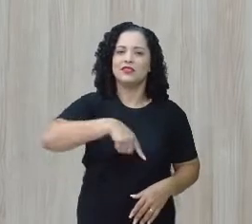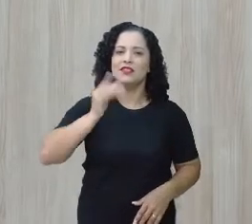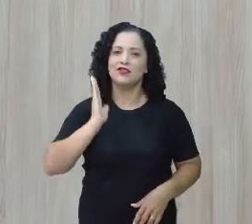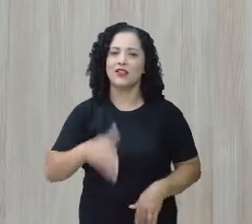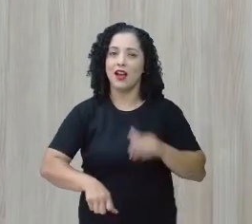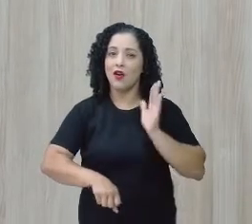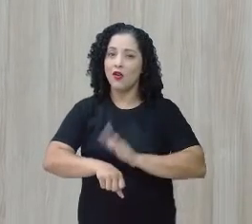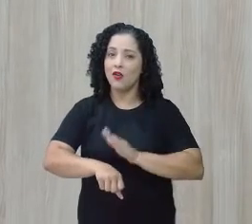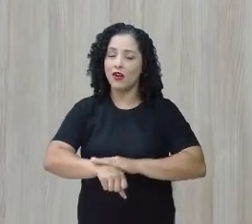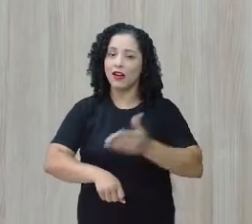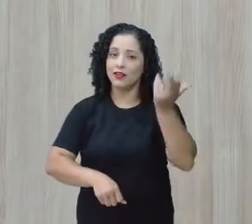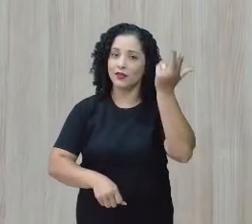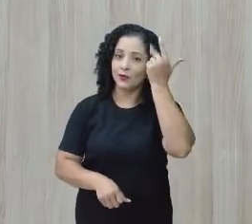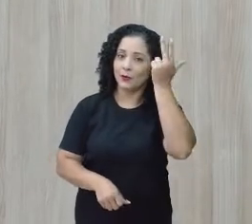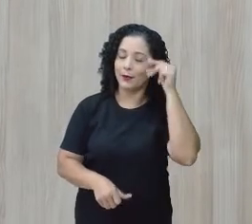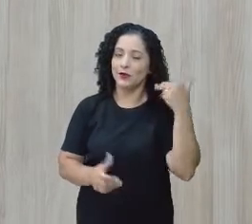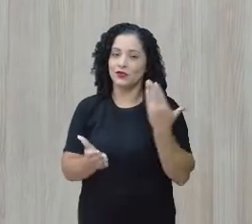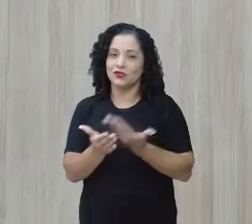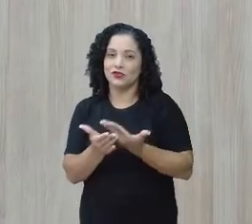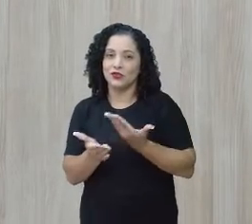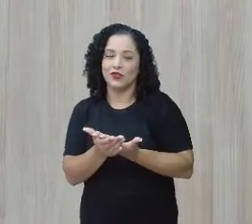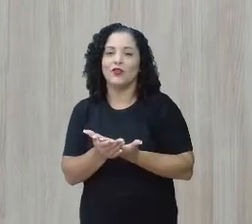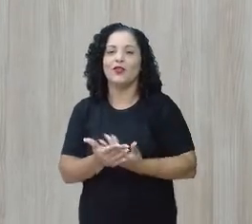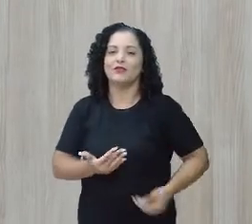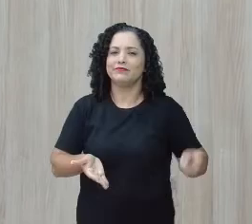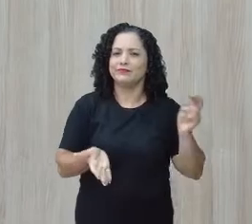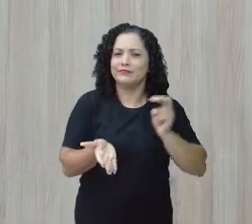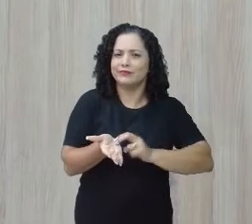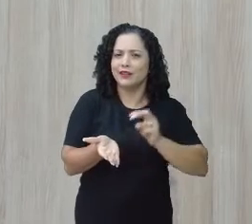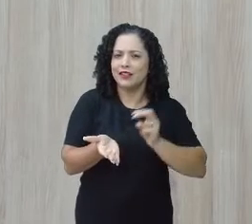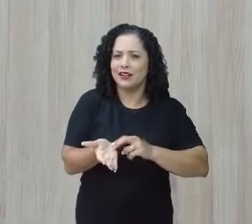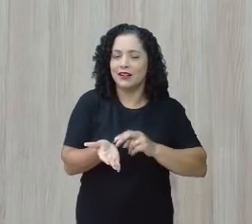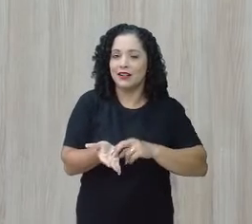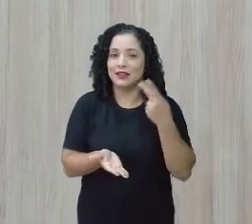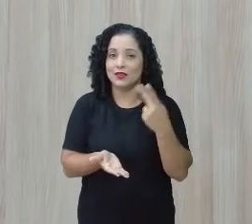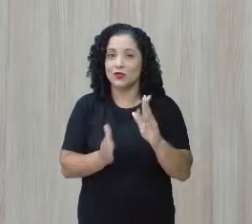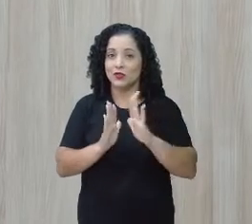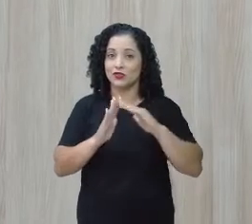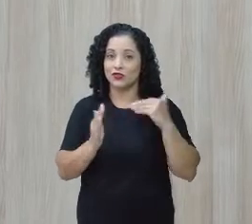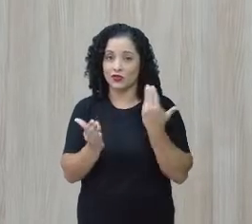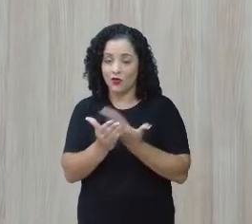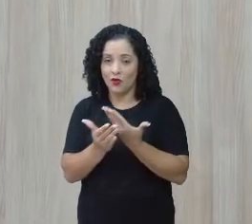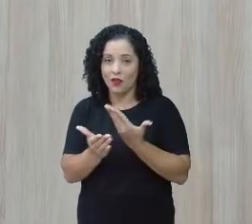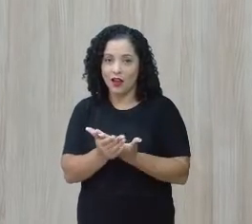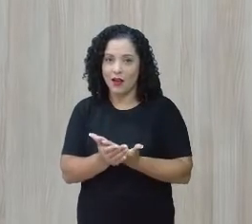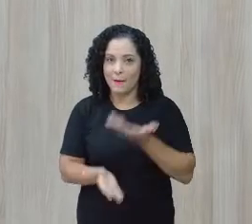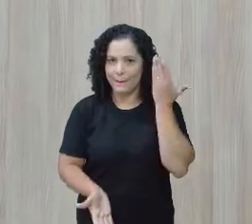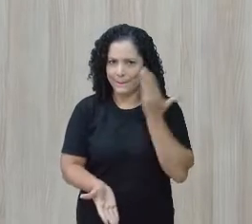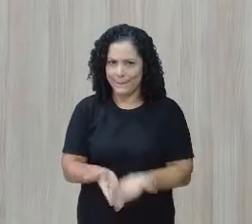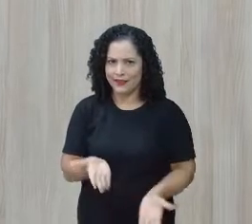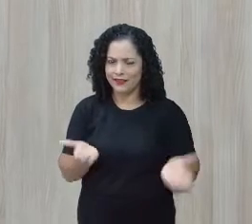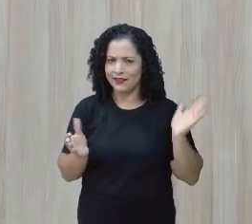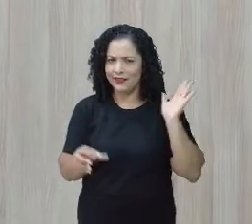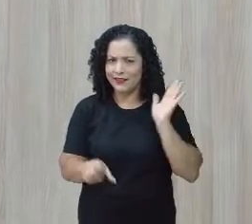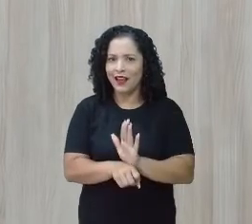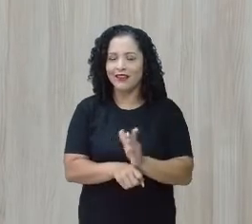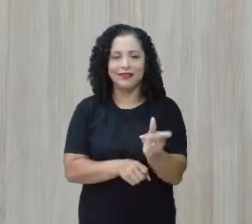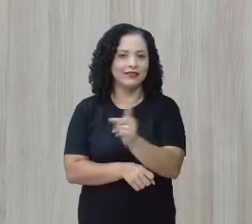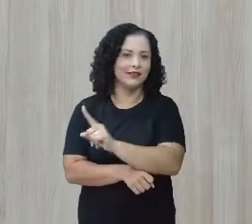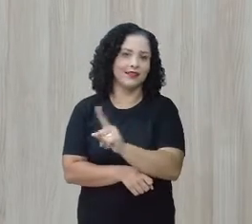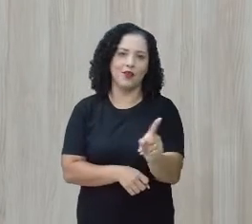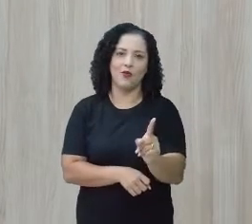horário normal, né, que está aí no horário da manhã, na sua escola, não perde no horário da tarde. Vai